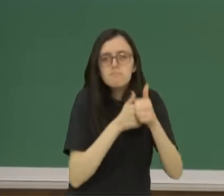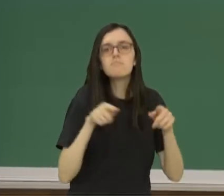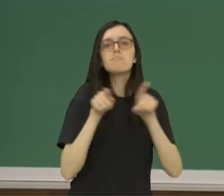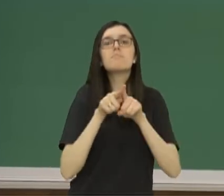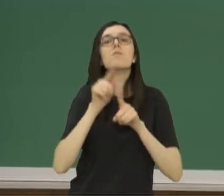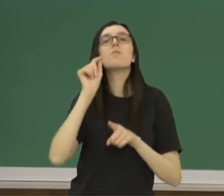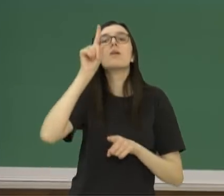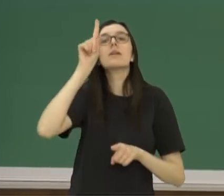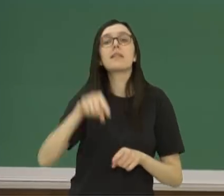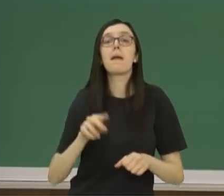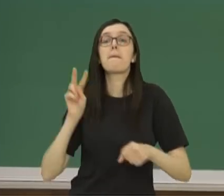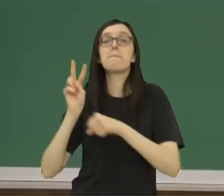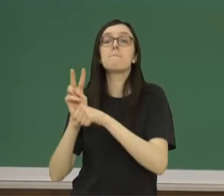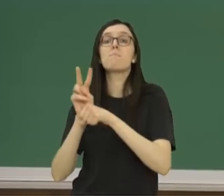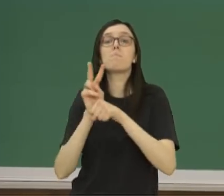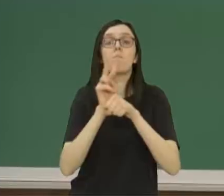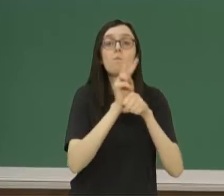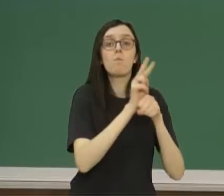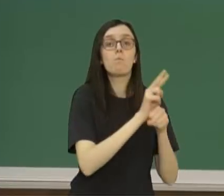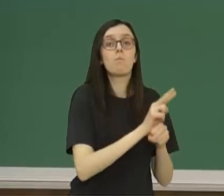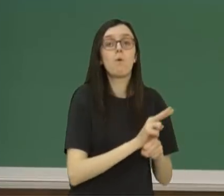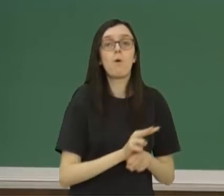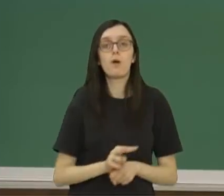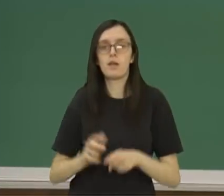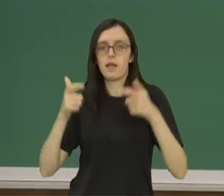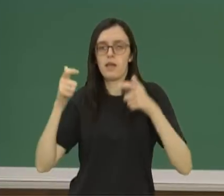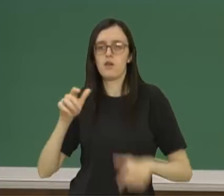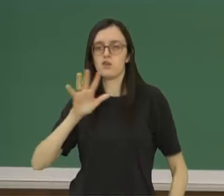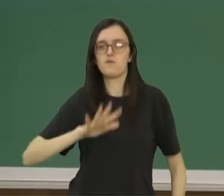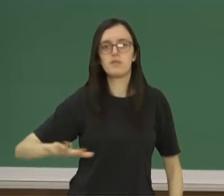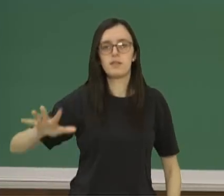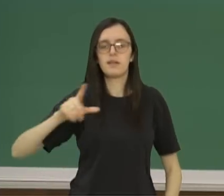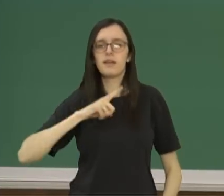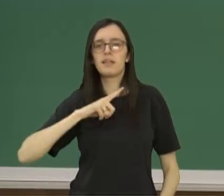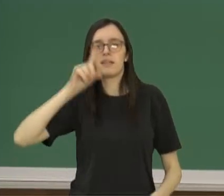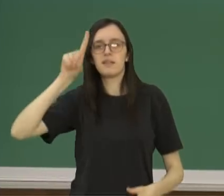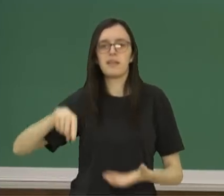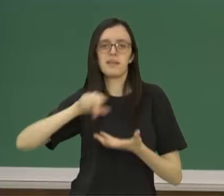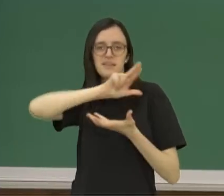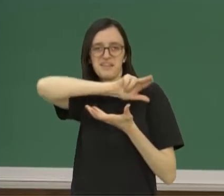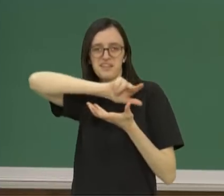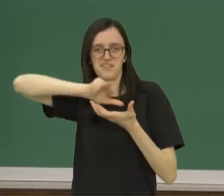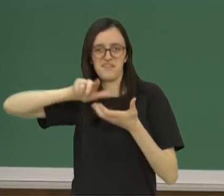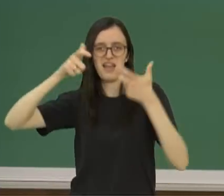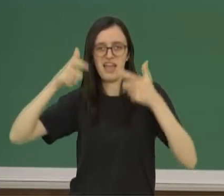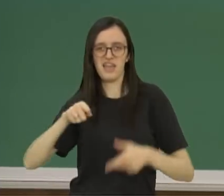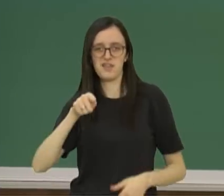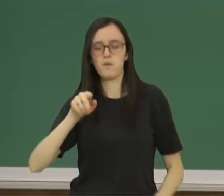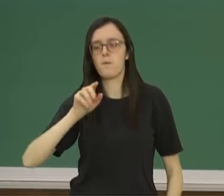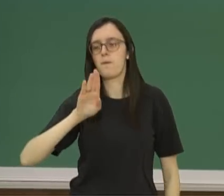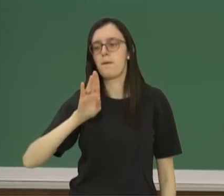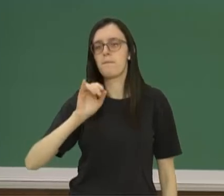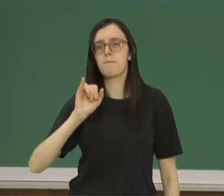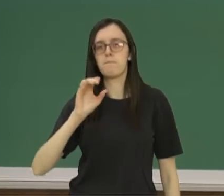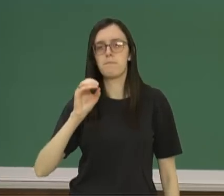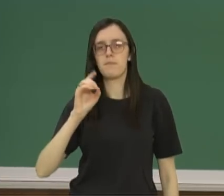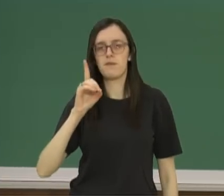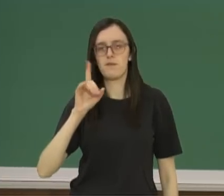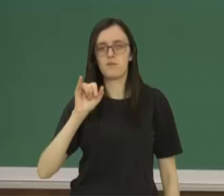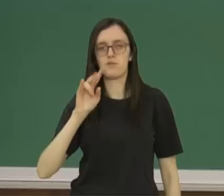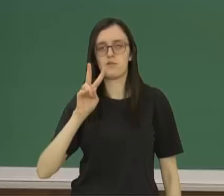com a proteção sobre aquela região, sobre a biodiversidade daquela região. Então, quando eu falo aqui